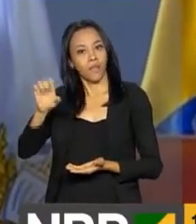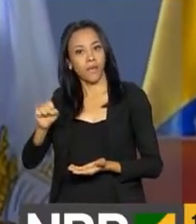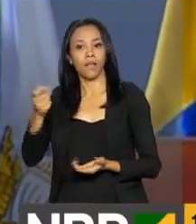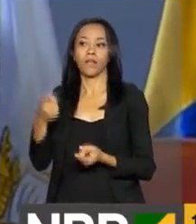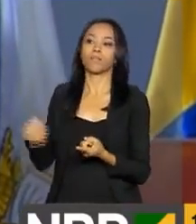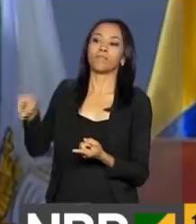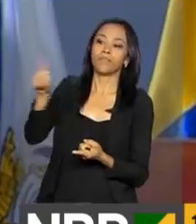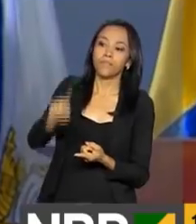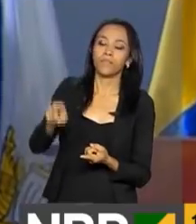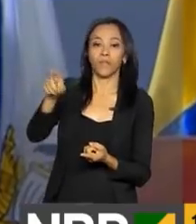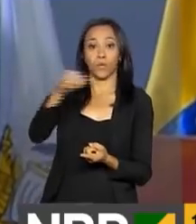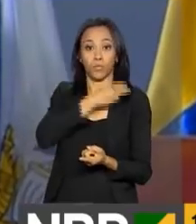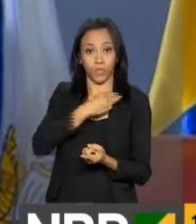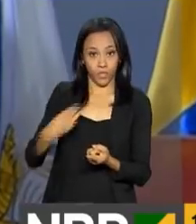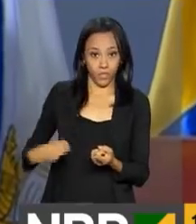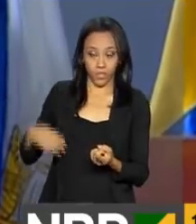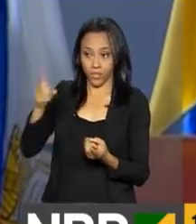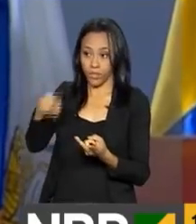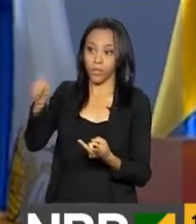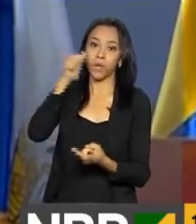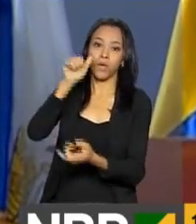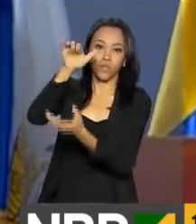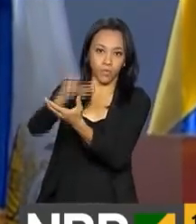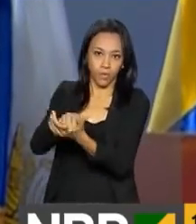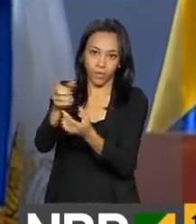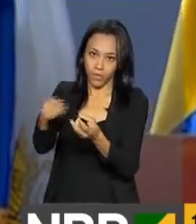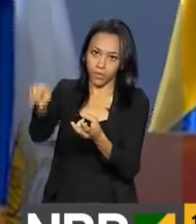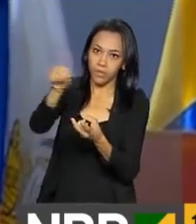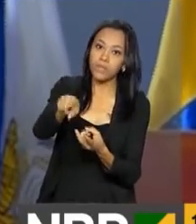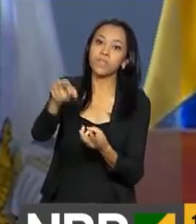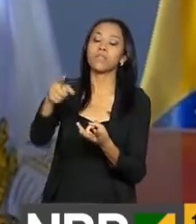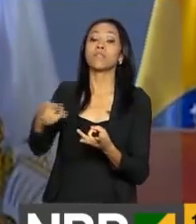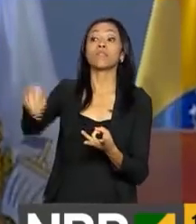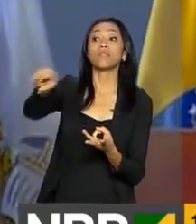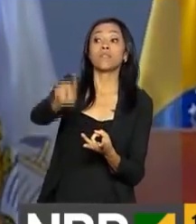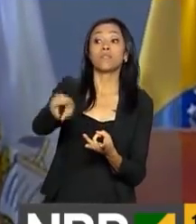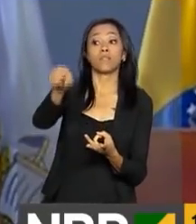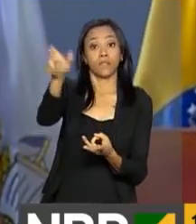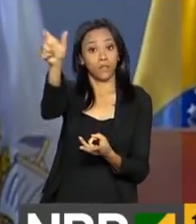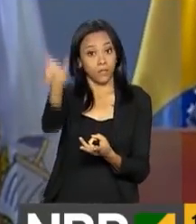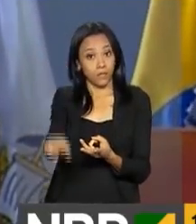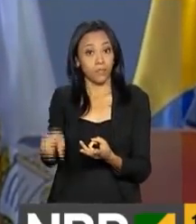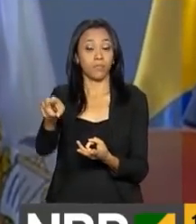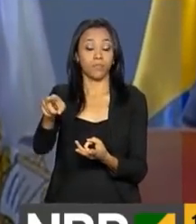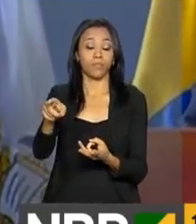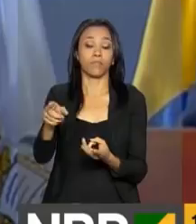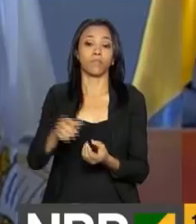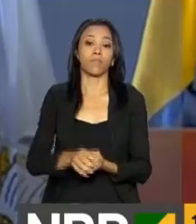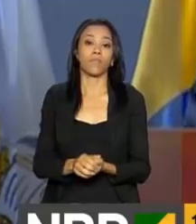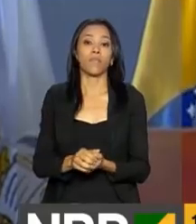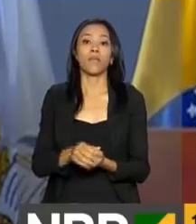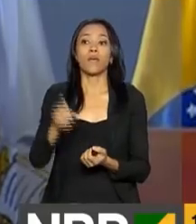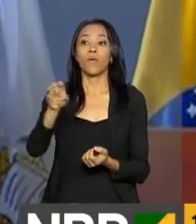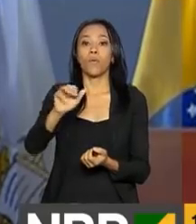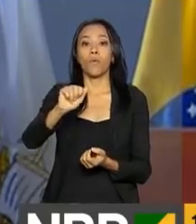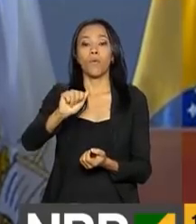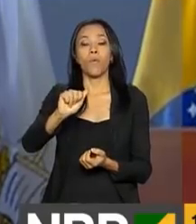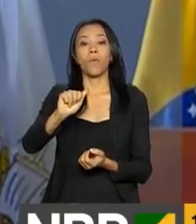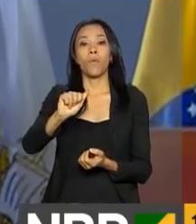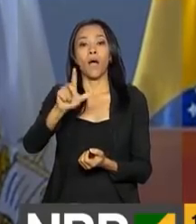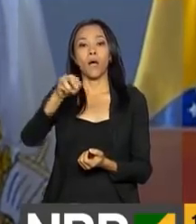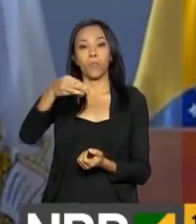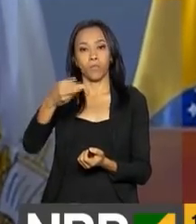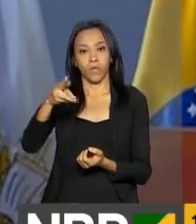Patrícia Costa, o general Sérgio Etigoyen e a senhora Eneida Etigoyen, o almirante Eduardo Bacelar